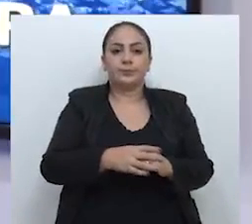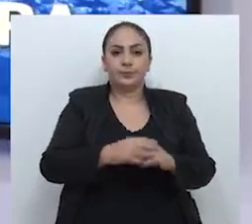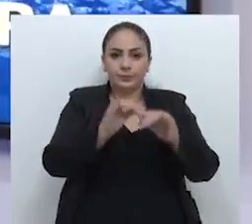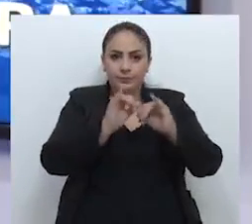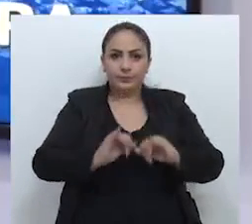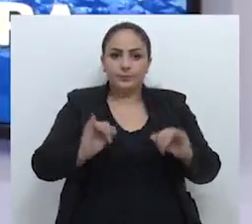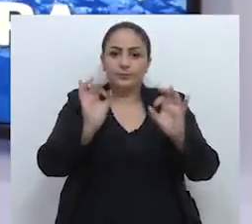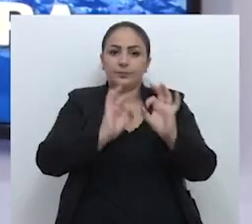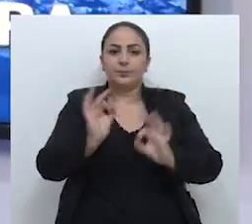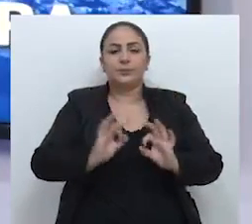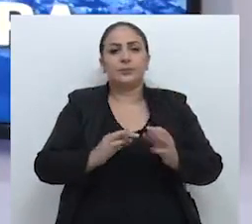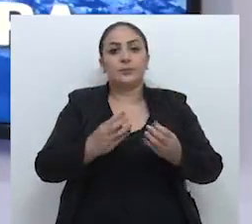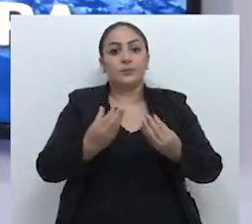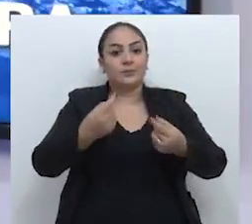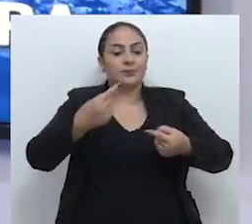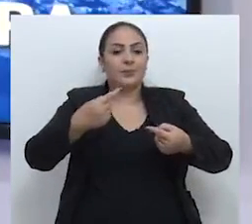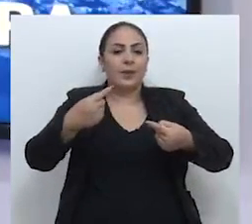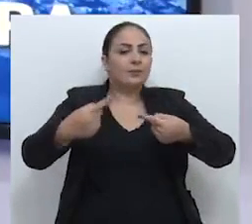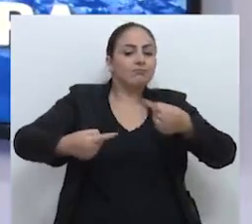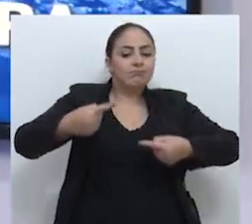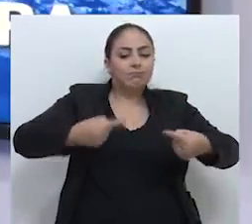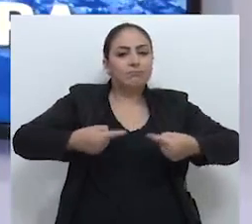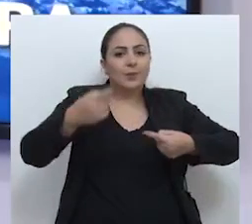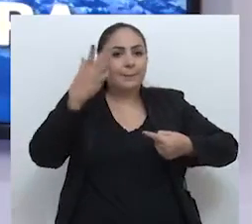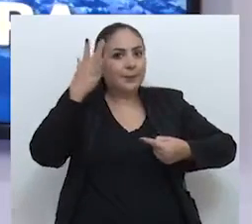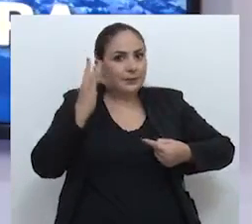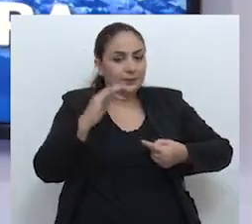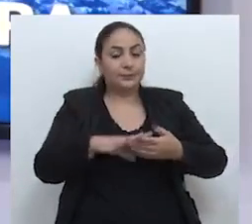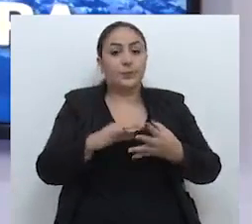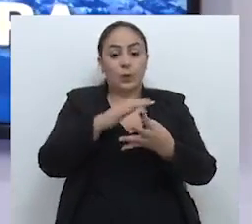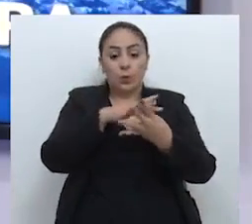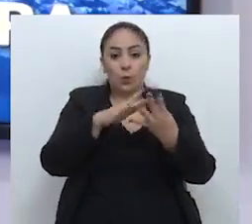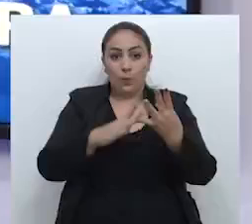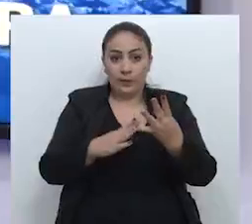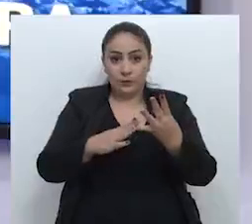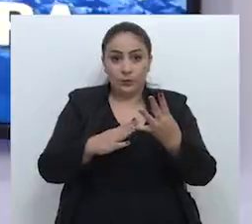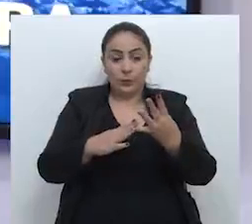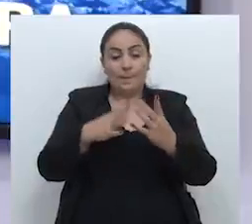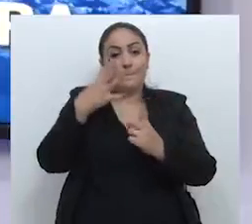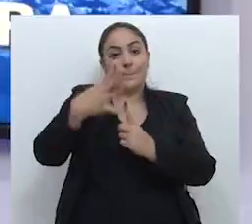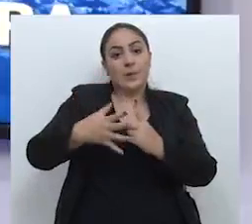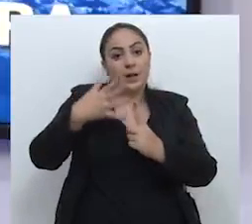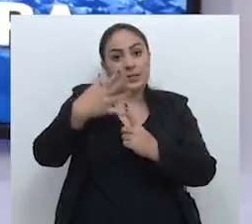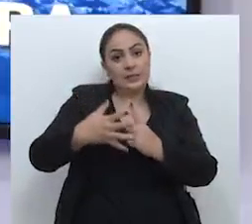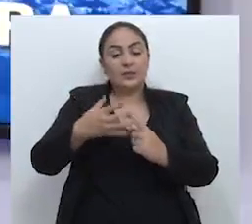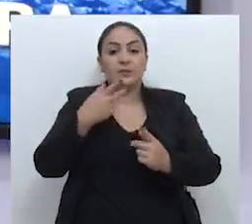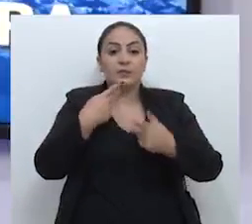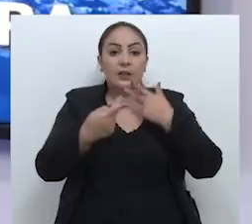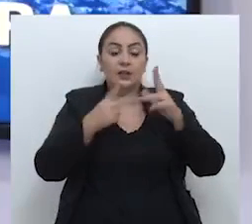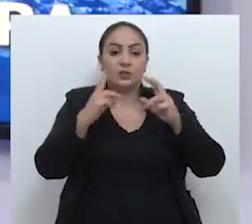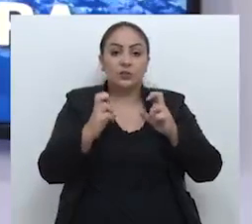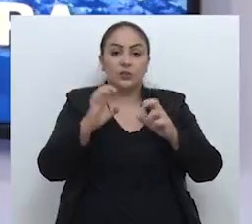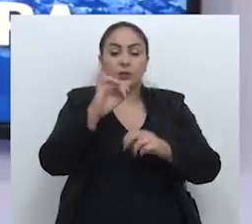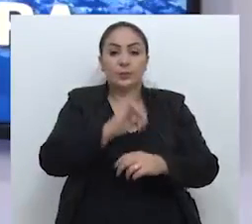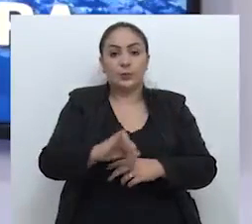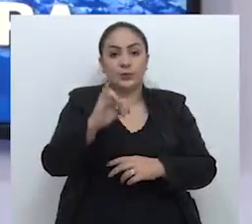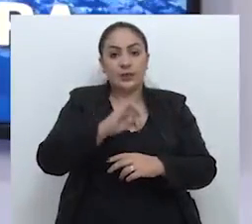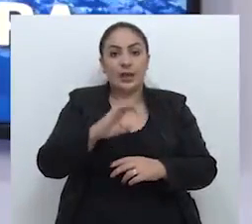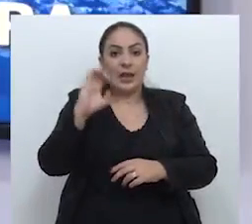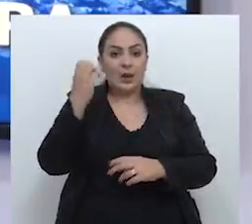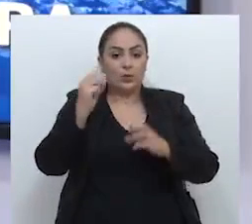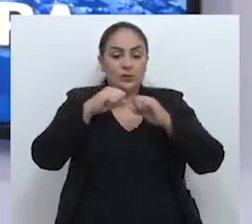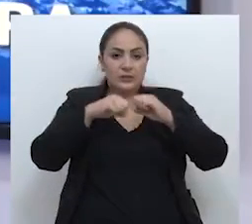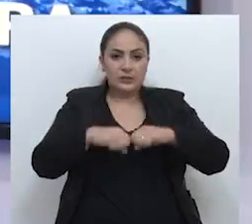IMED preparou um grande debate para amanhã. 4 palestrantes vão falar sobre a importância do ecossistema